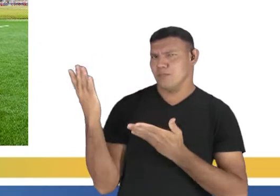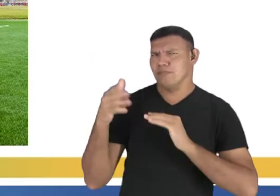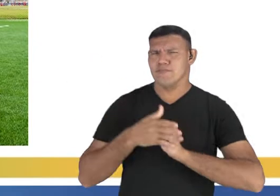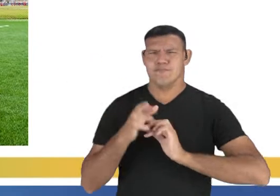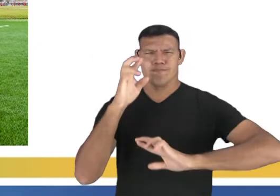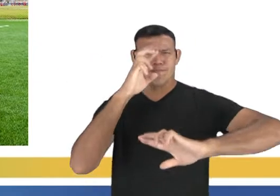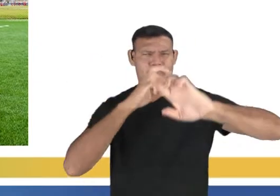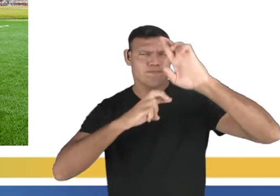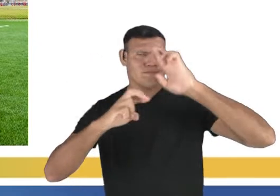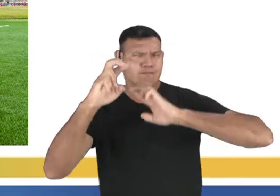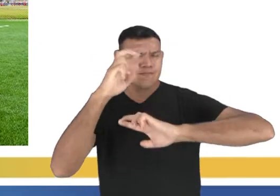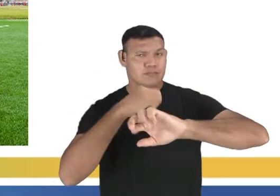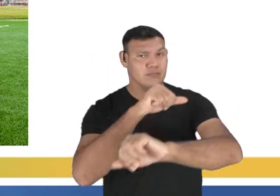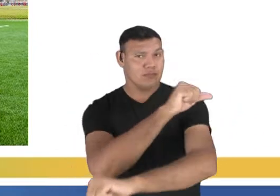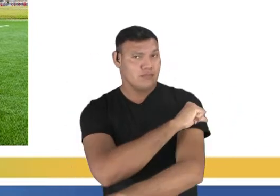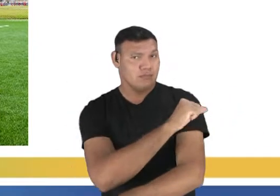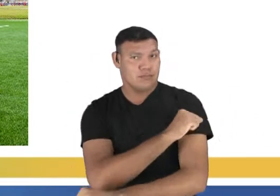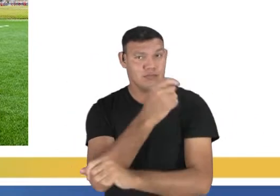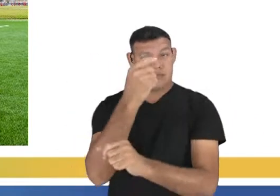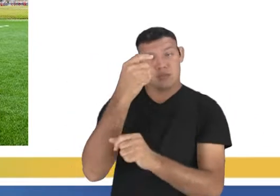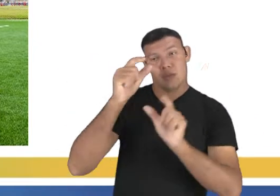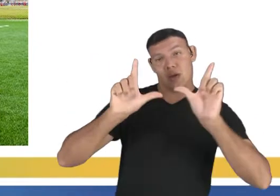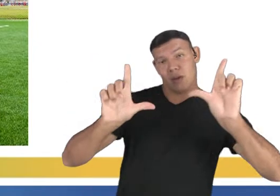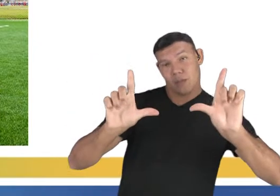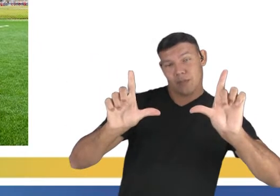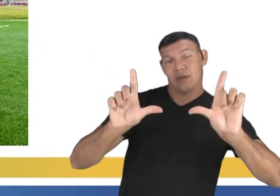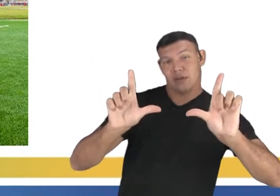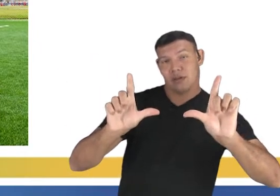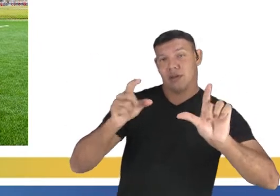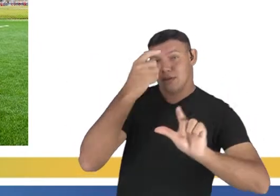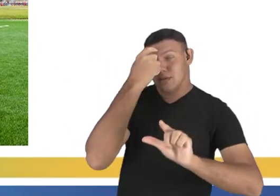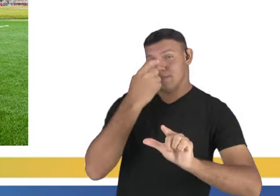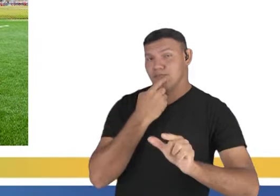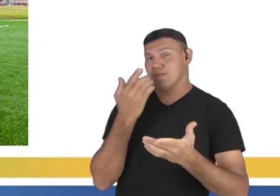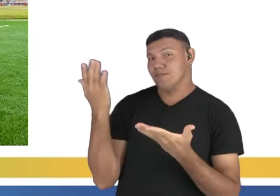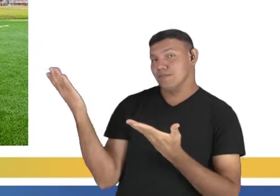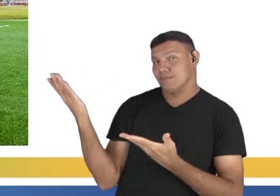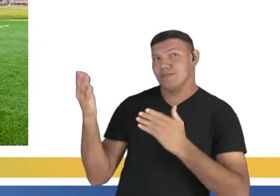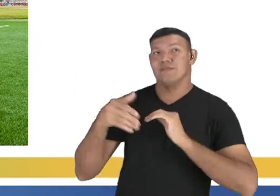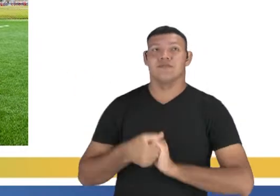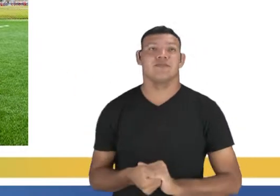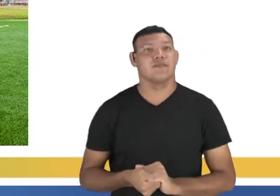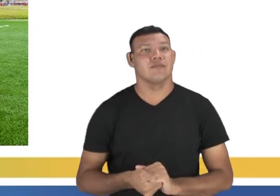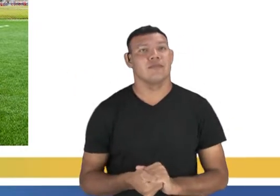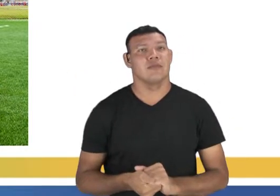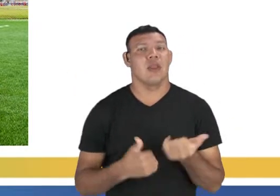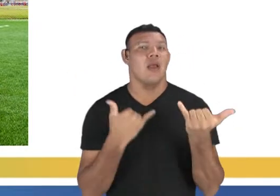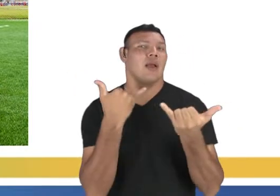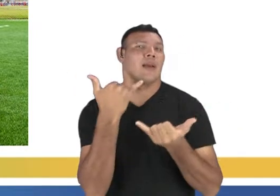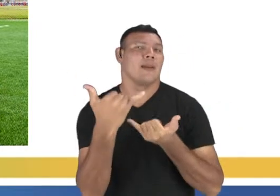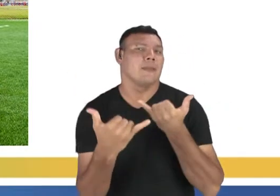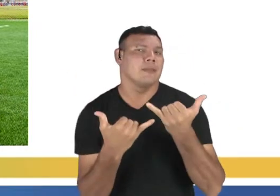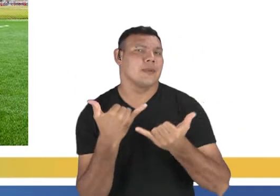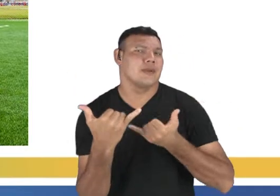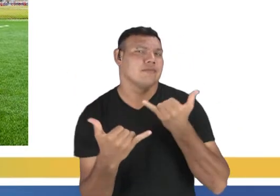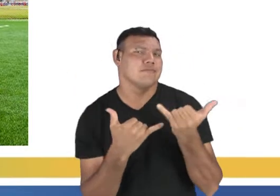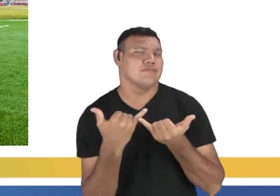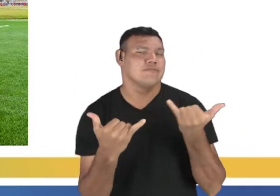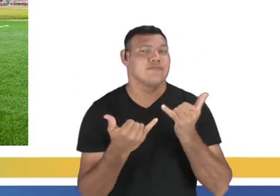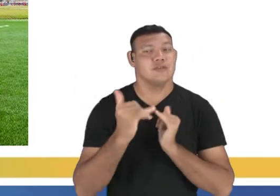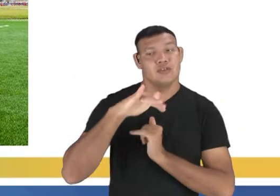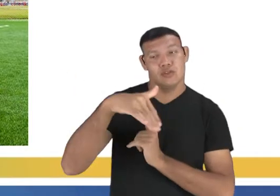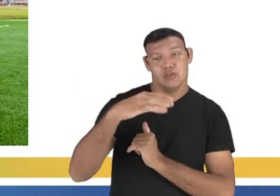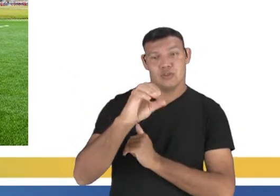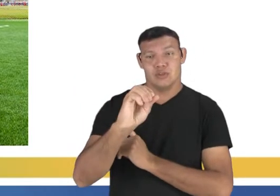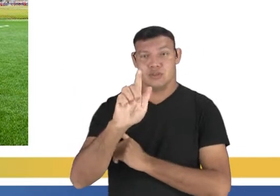consegue observar, aluno, que ali na primeira imagem, o professor trouxe até os nomes, nós temos o que chamamos de brincadeiras e jogos,